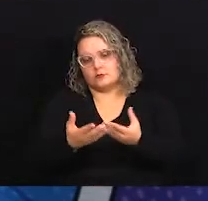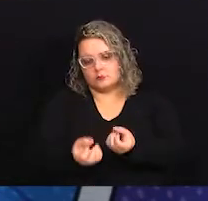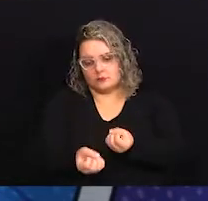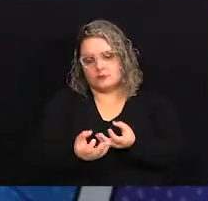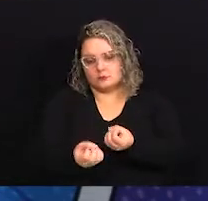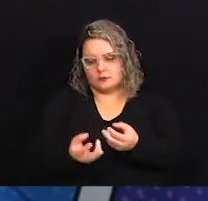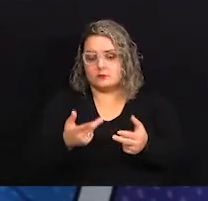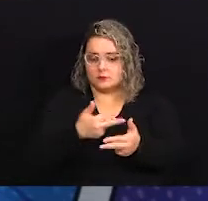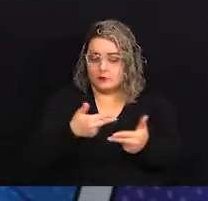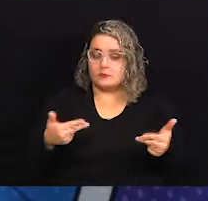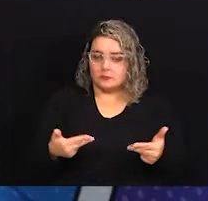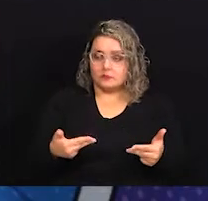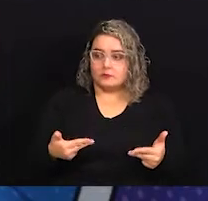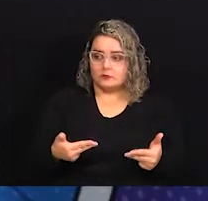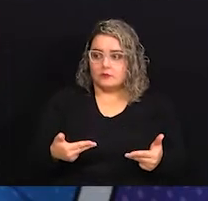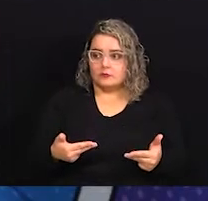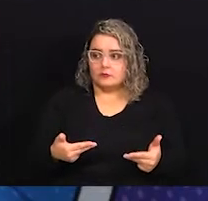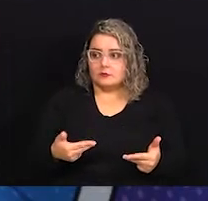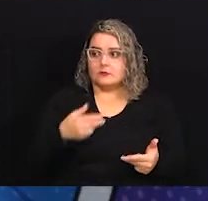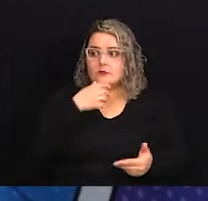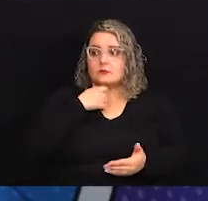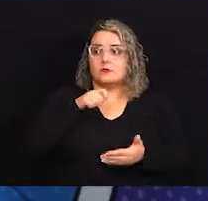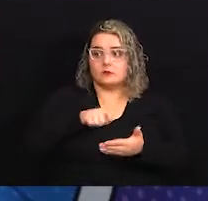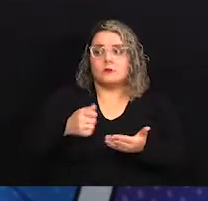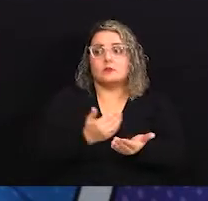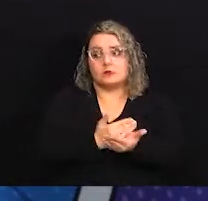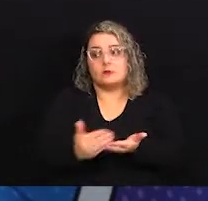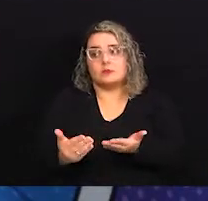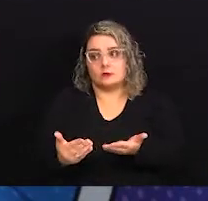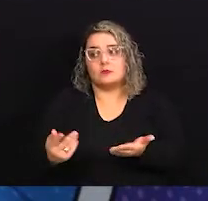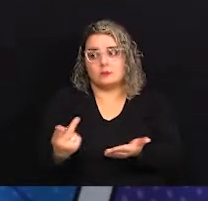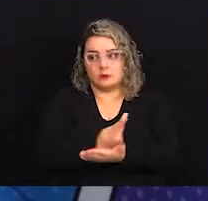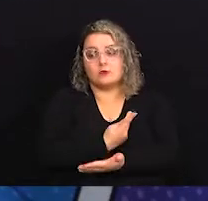de informação, que eu acho que é uma coisa que muito autor iniciante erra